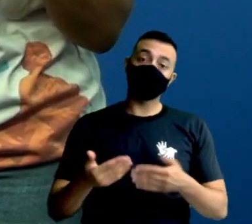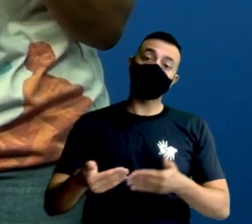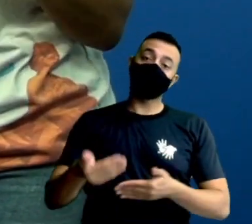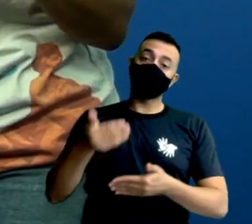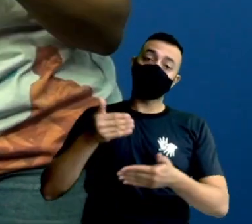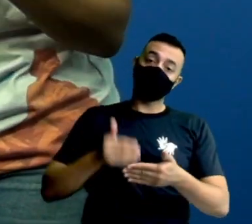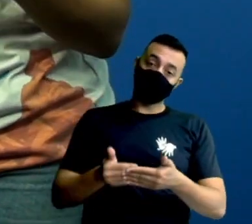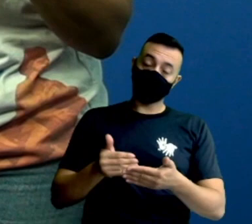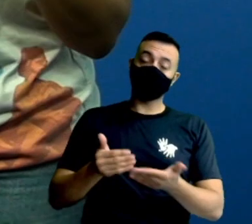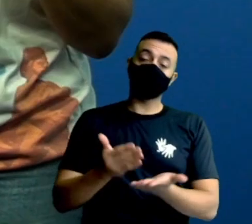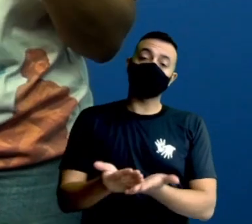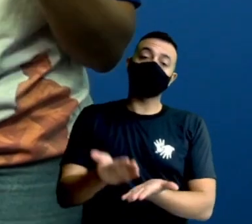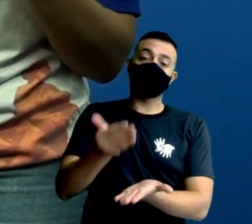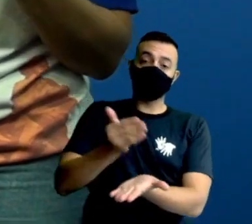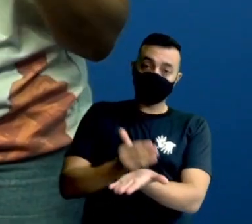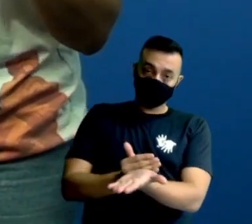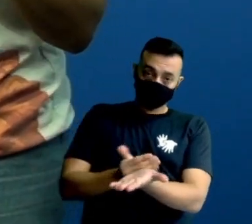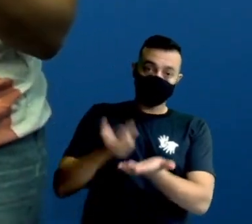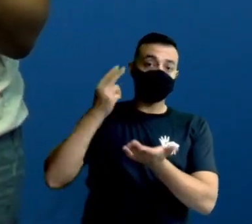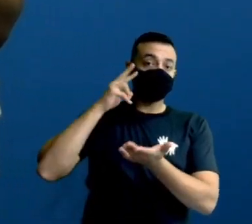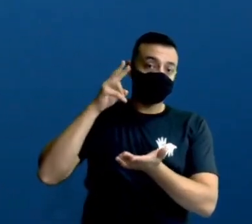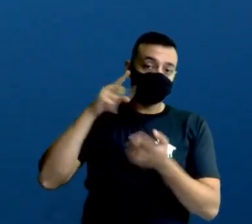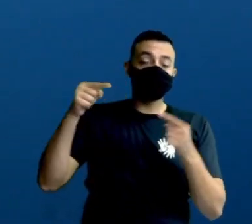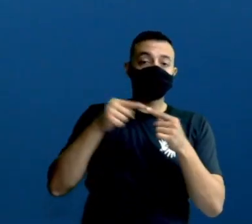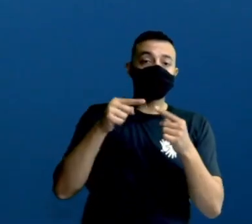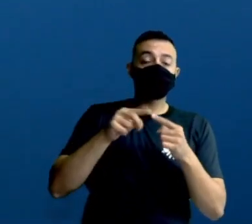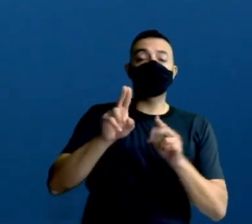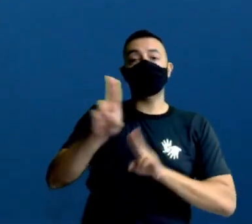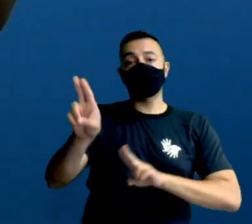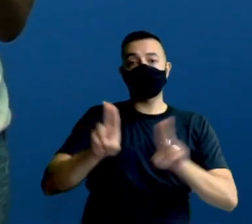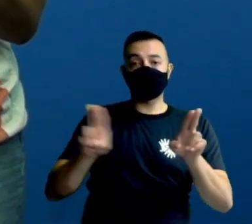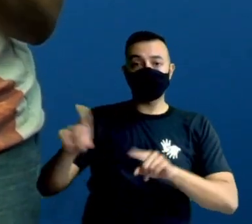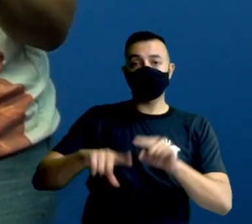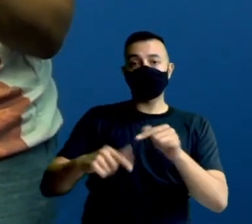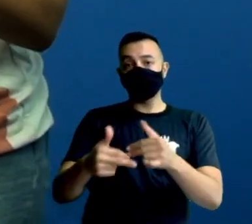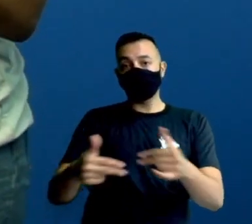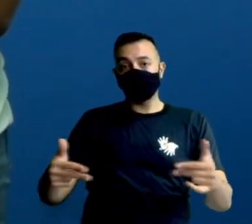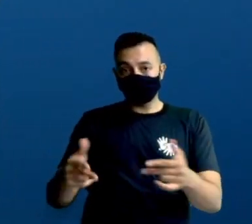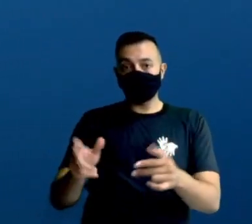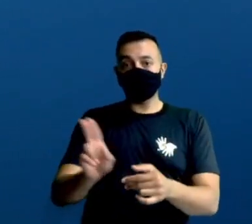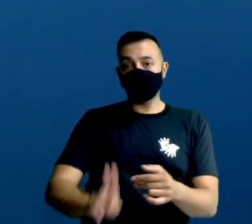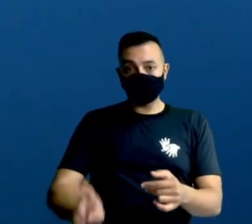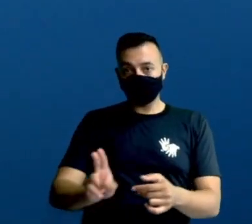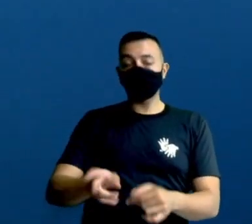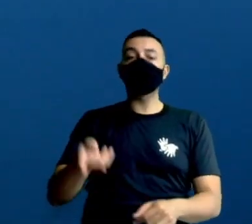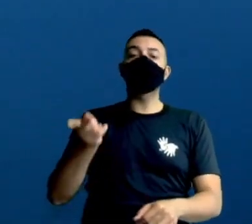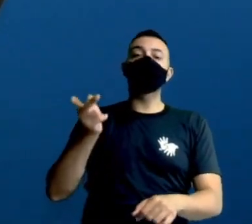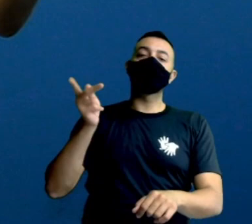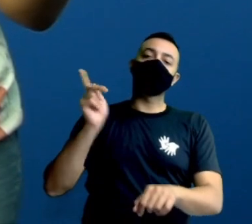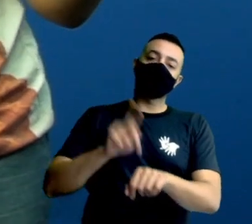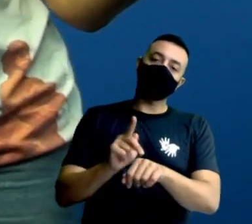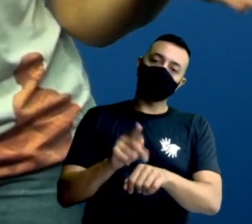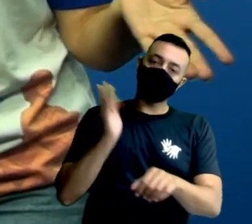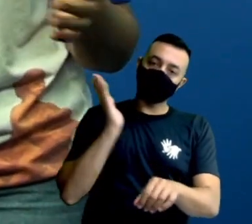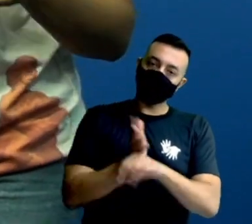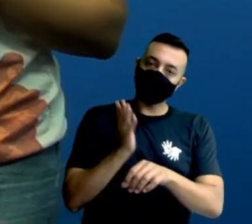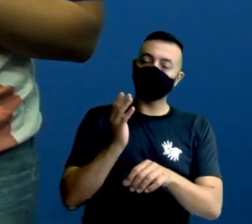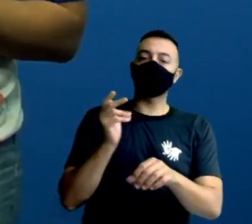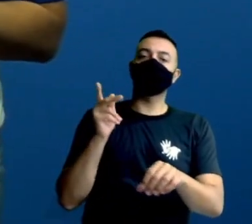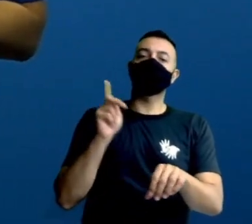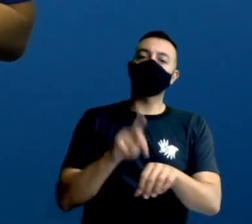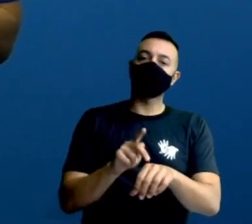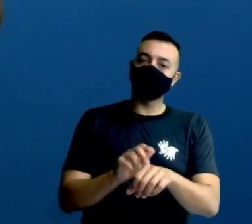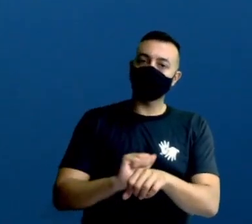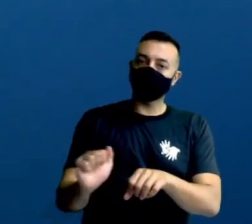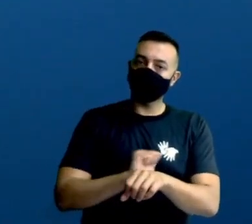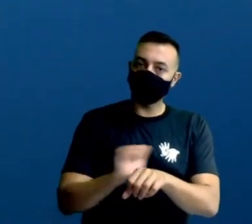ficou dividida de acordo com o nome das ferramentas, né, utilizadas ali. Então, período da pedra lascada, da pedra polida, da idade